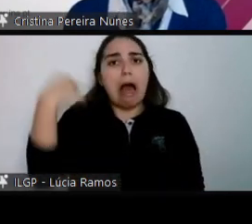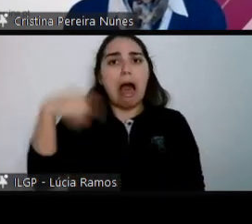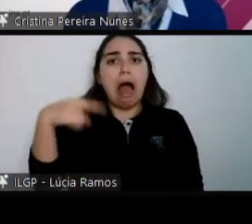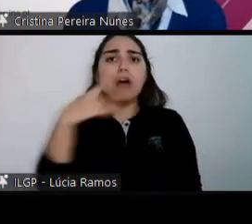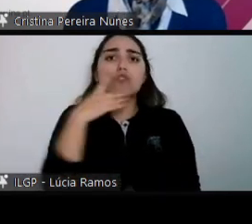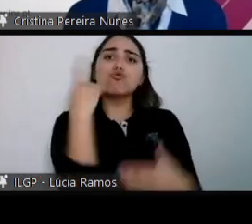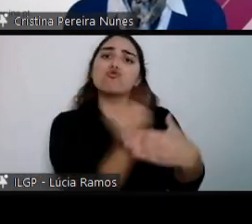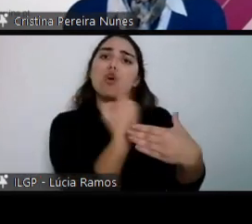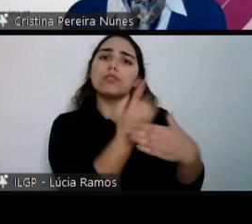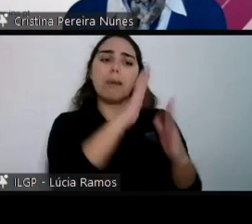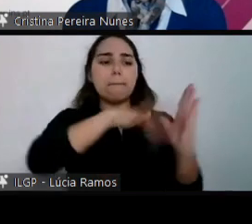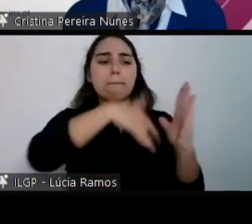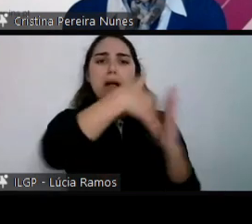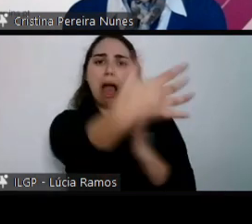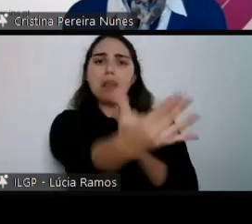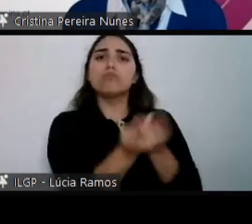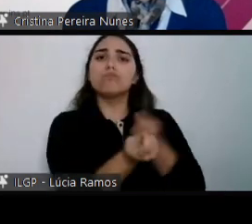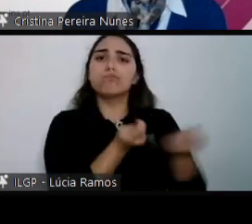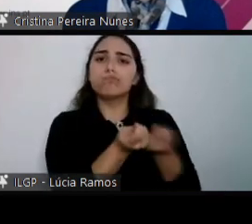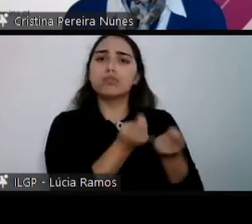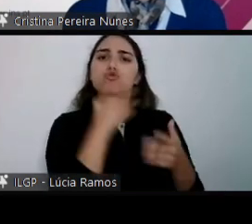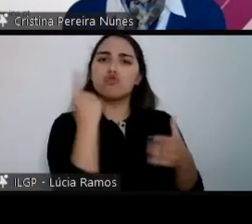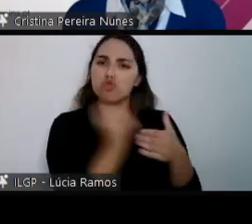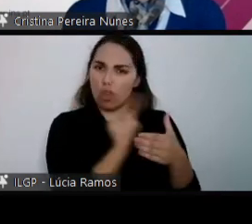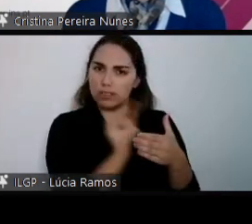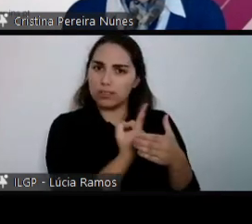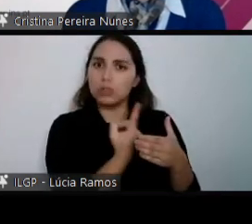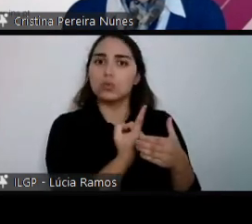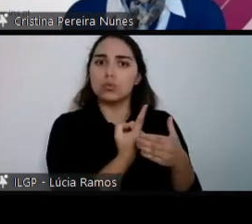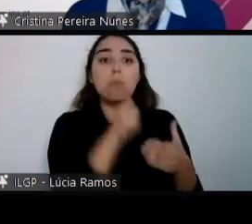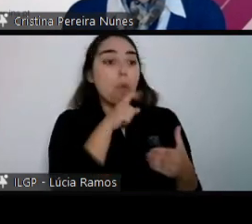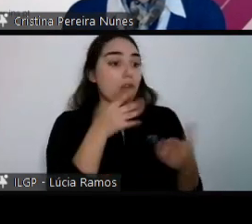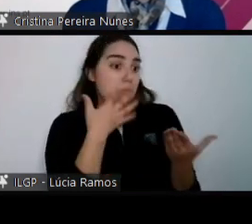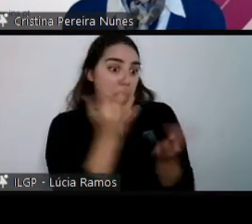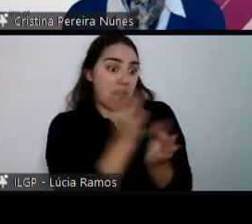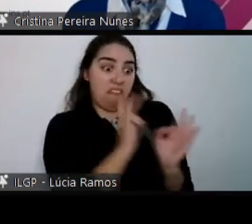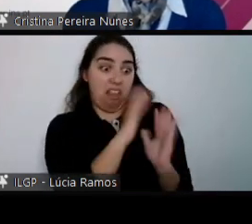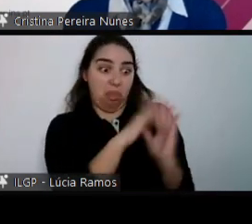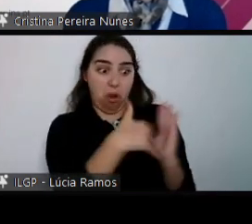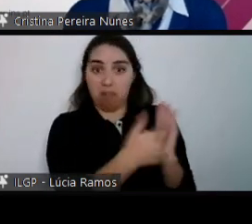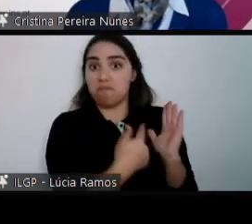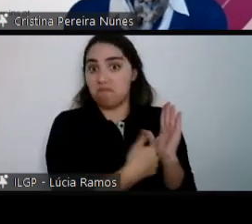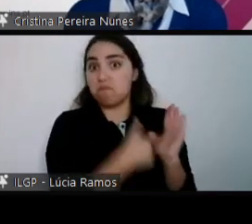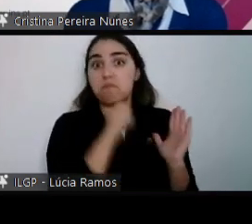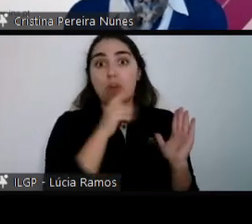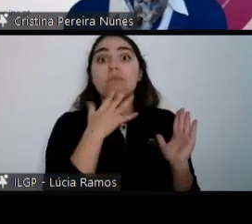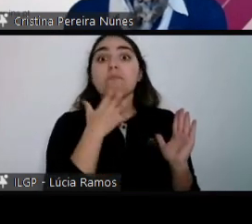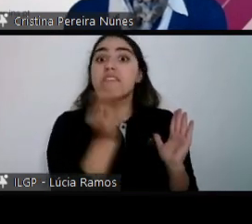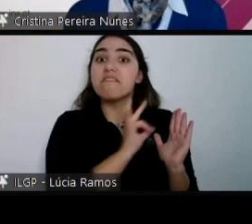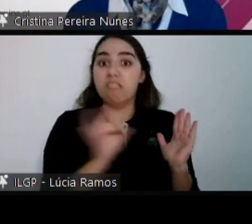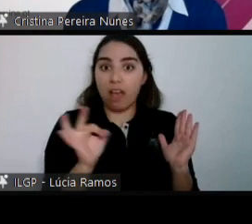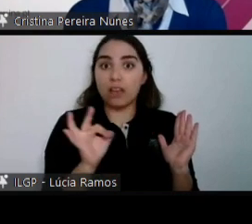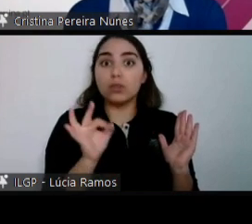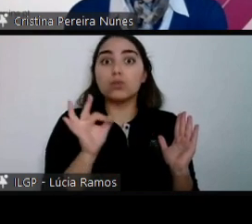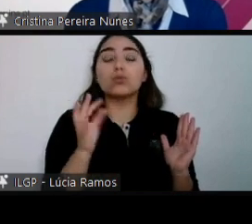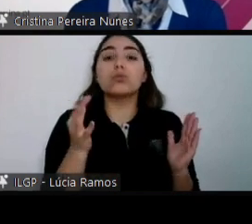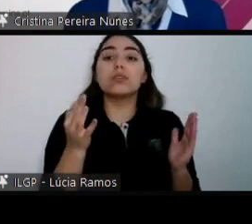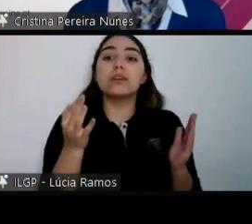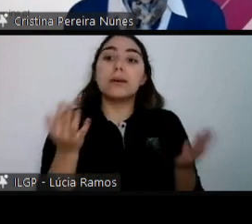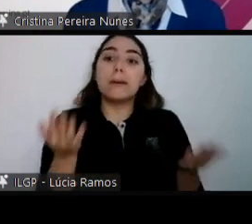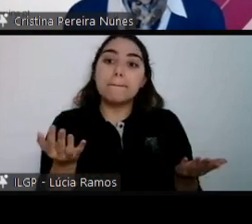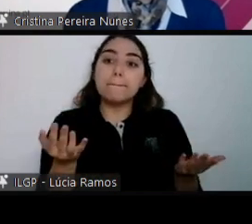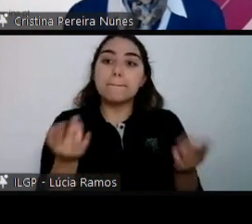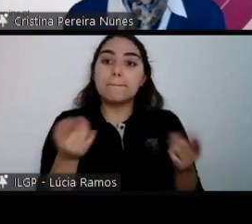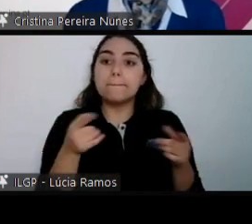plano curricular, e que esse bom plano curricular até pode ser perfeito, que depois tenha aderência se não for co-criado. E é por isso que